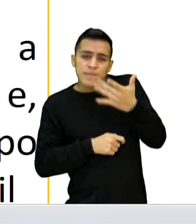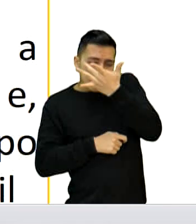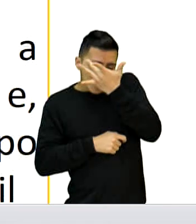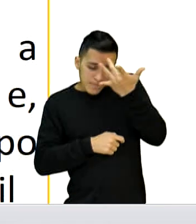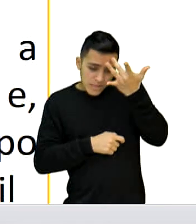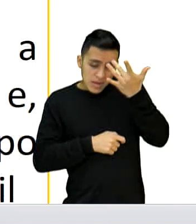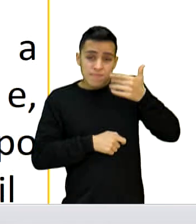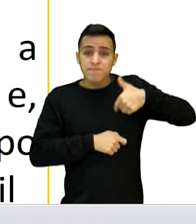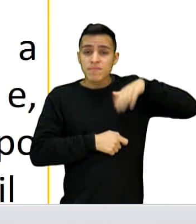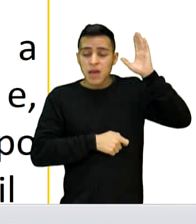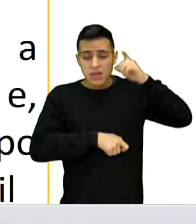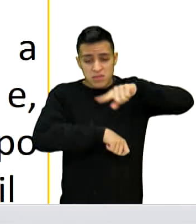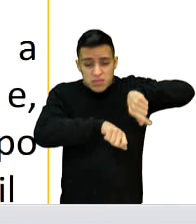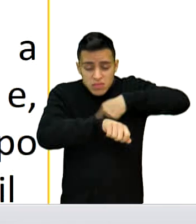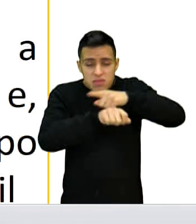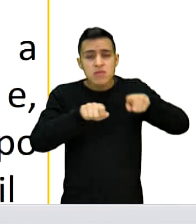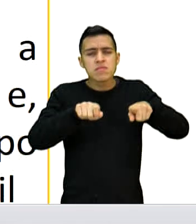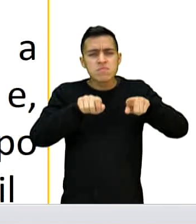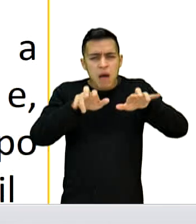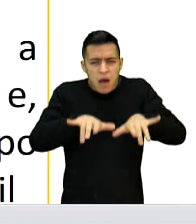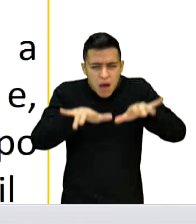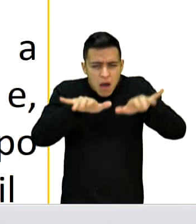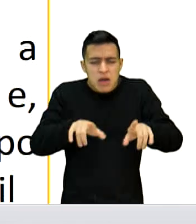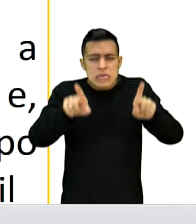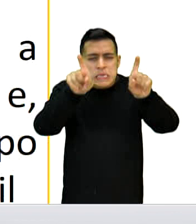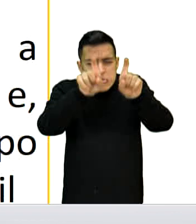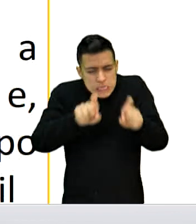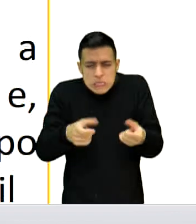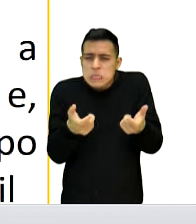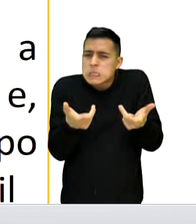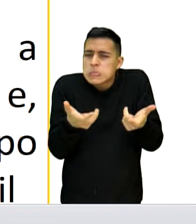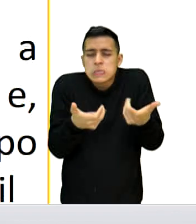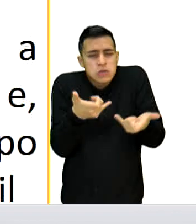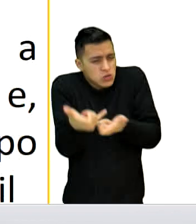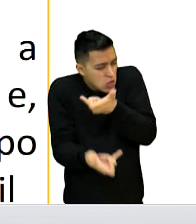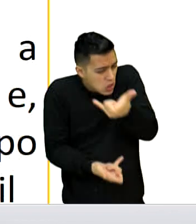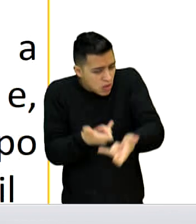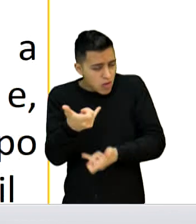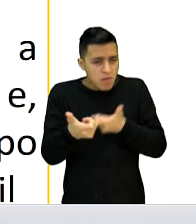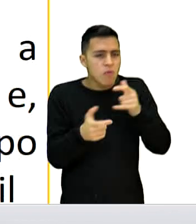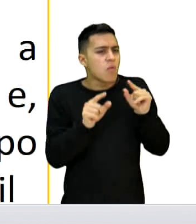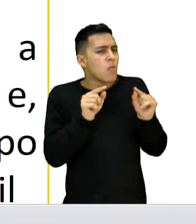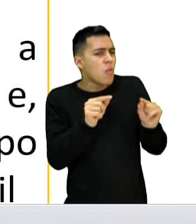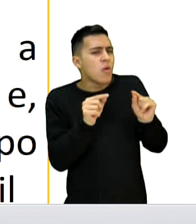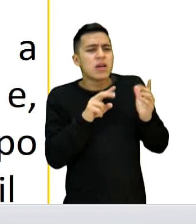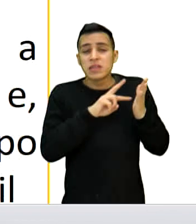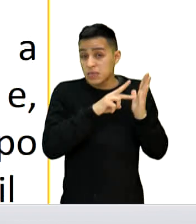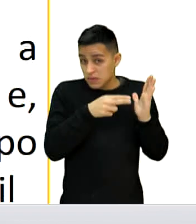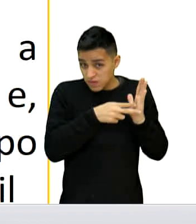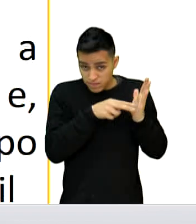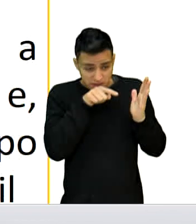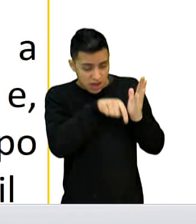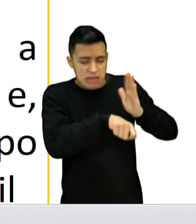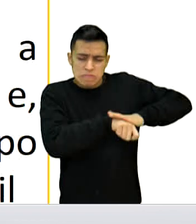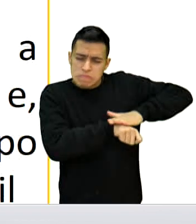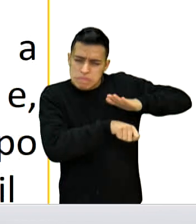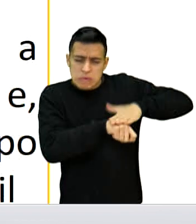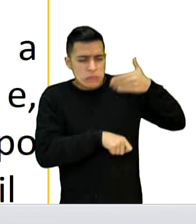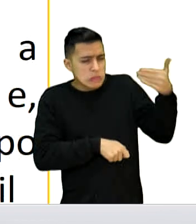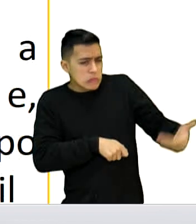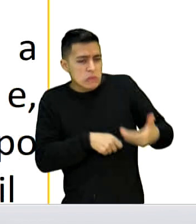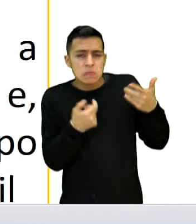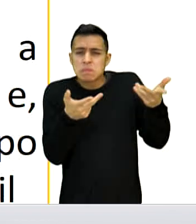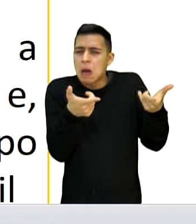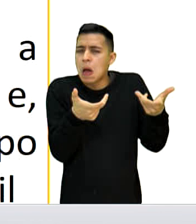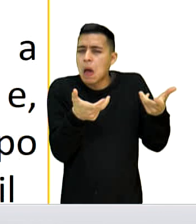passa maior tempo do seu tempo de lazer jogando. E como consequência do grande tempo passado